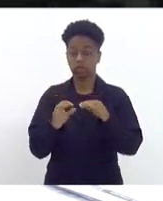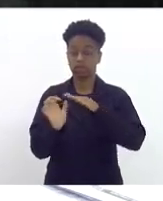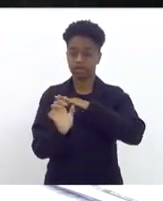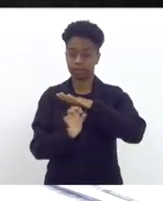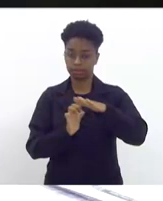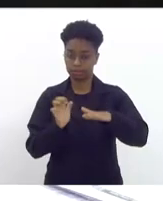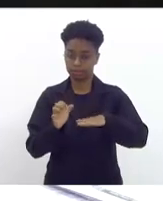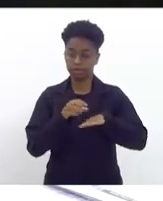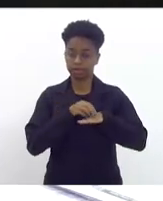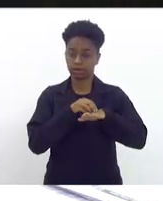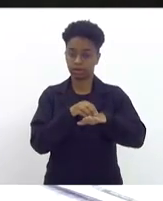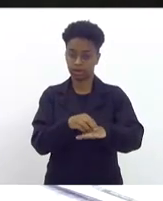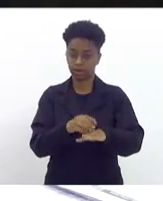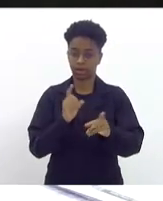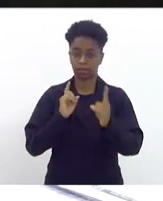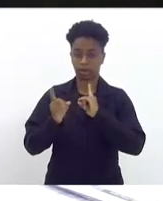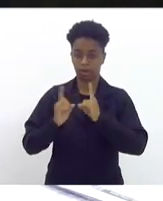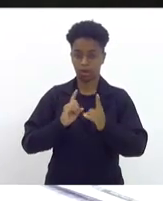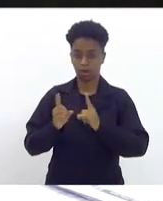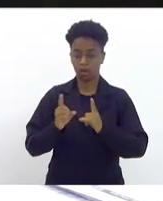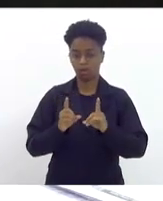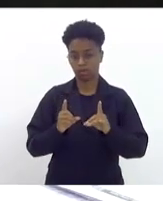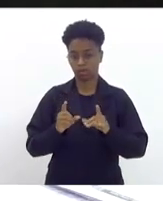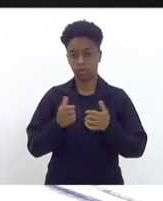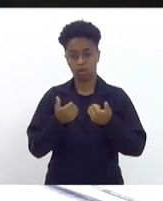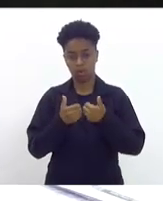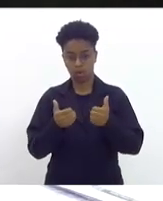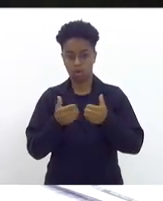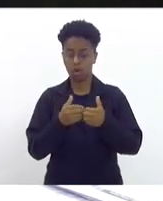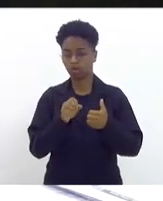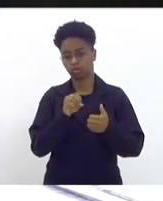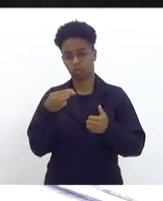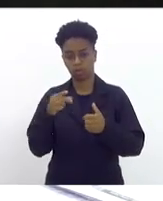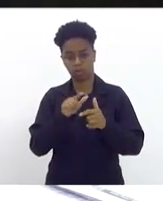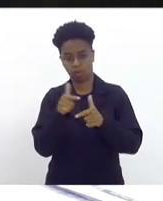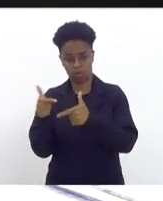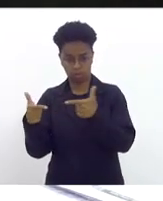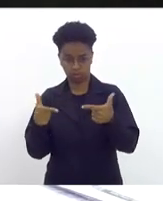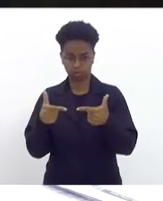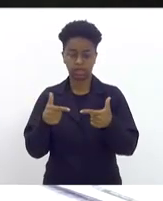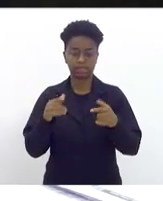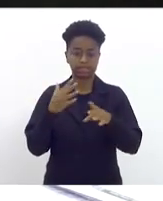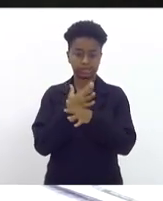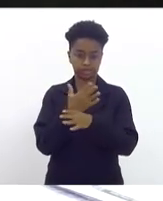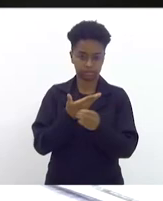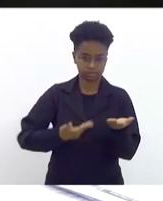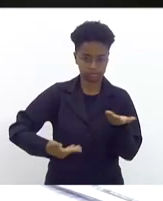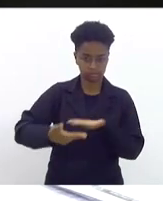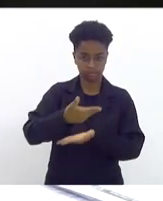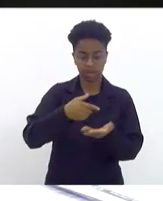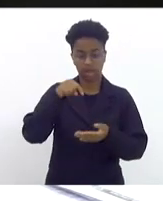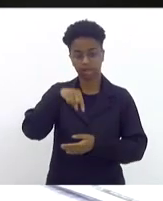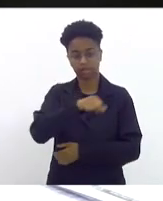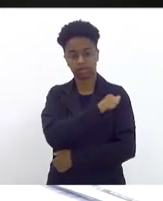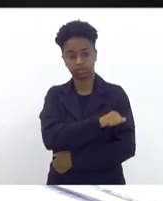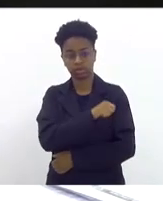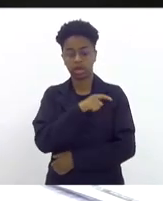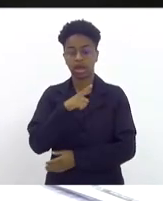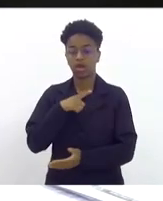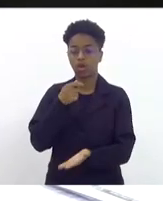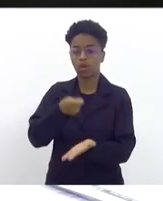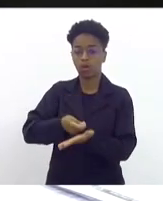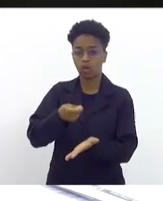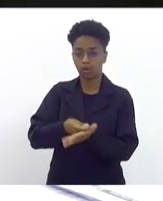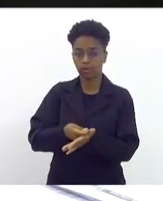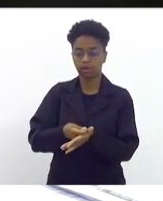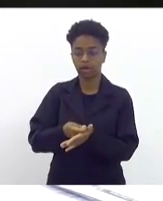passageiro rodoviários e coletivos intermunicipais prestadores de serviços do Estado do Rio de Janeiro obrigados a